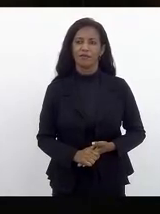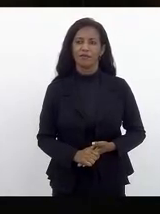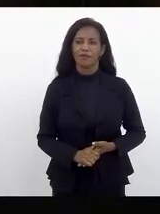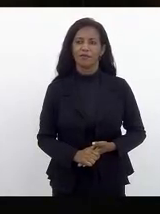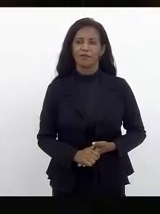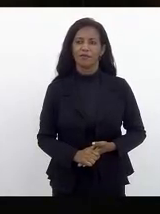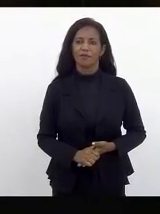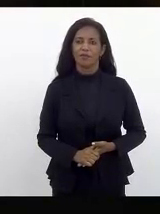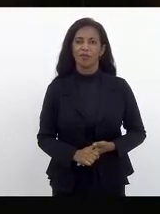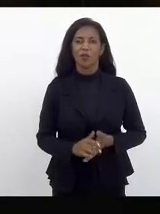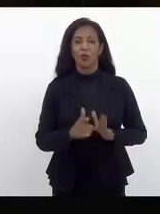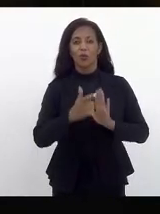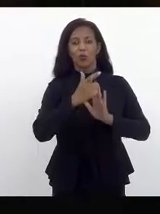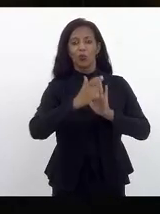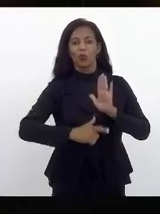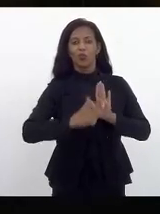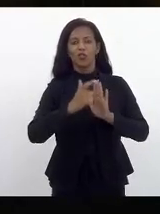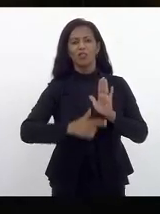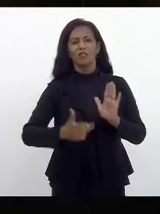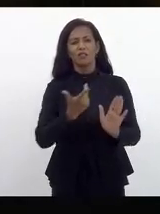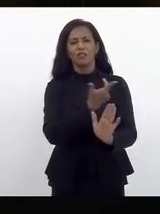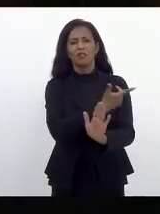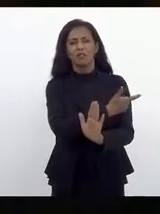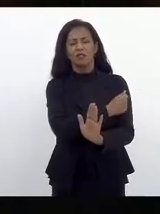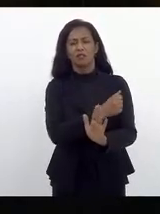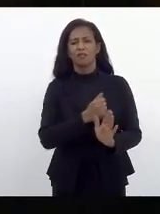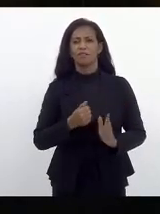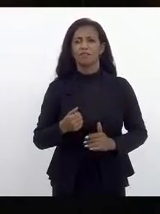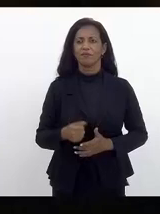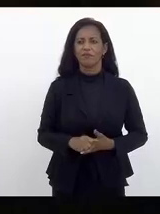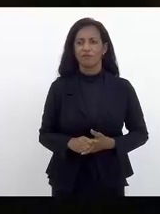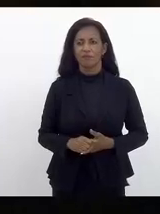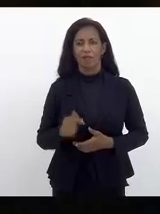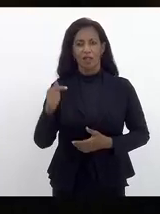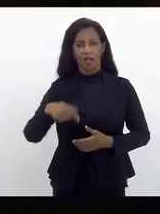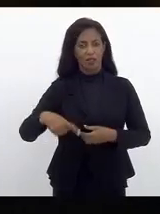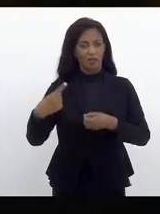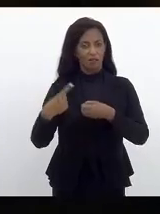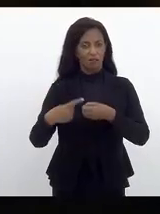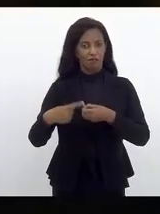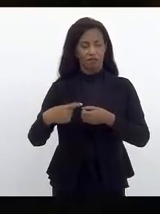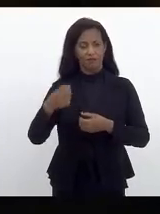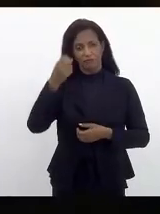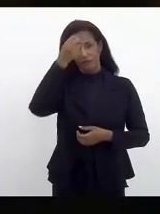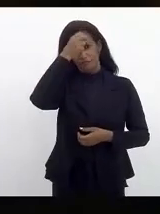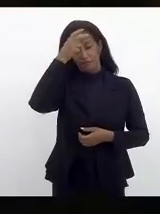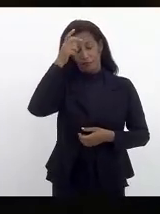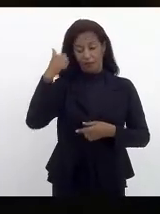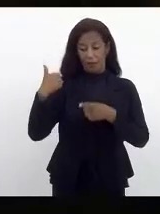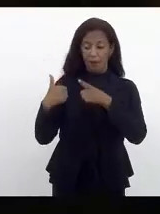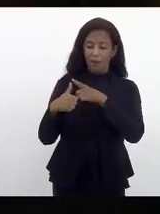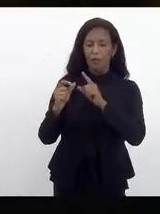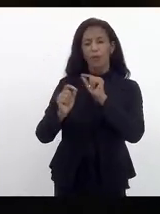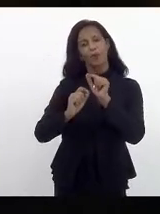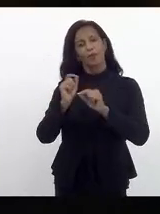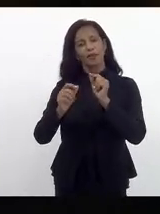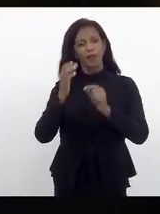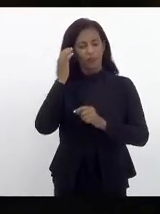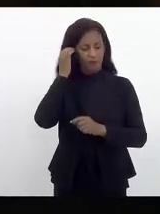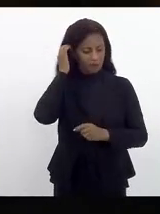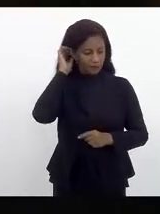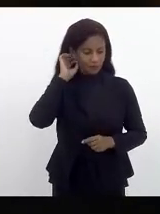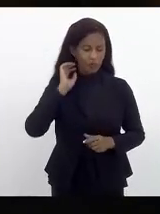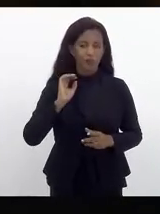acerca da proibição do passaporte sanitário aqui no estado, no município do Rio de Janeiro. Primeiro, o que houve? Houve